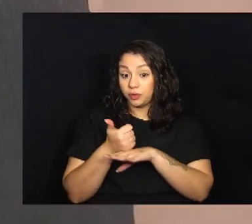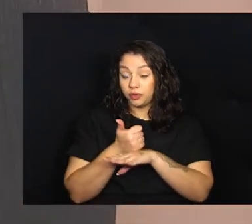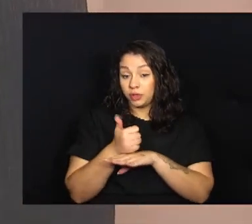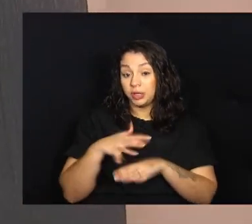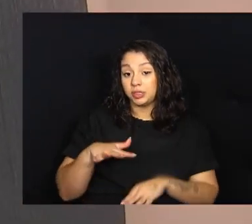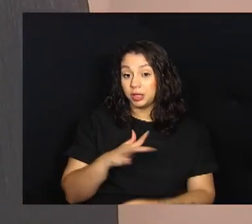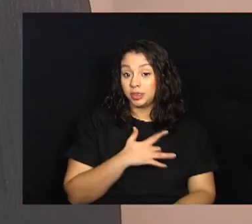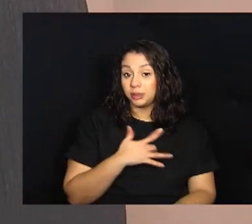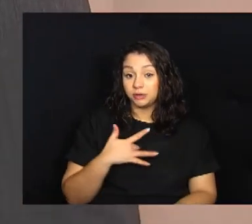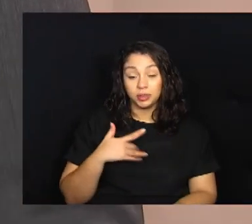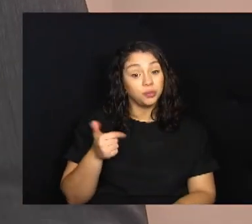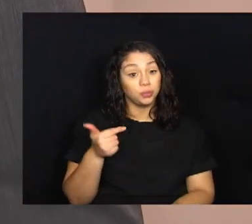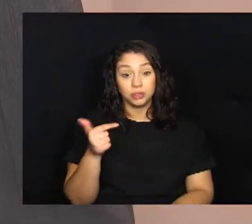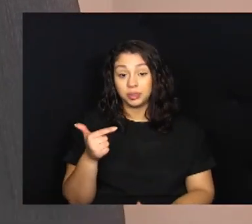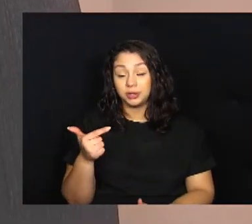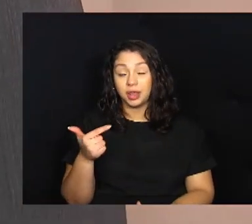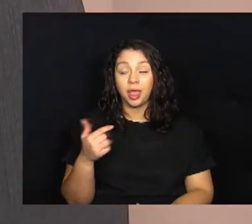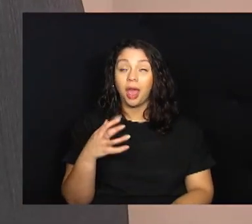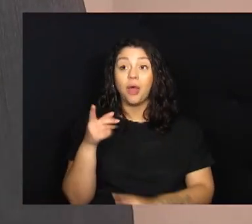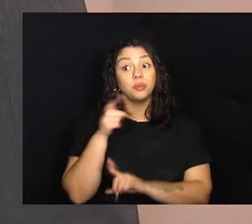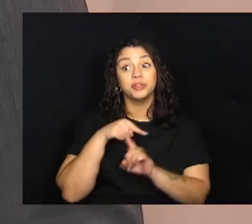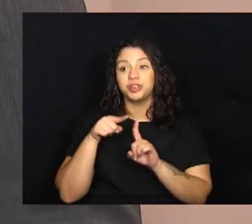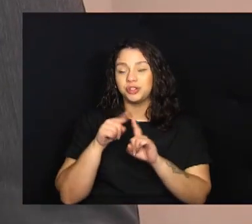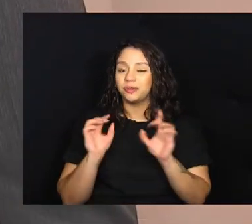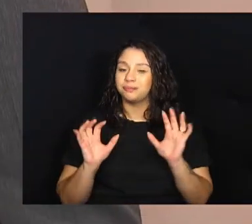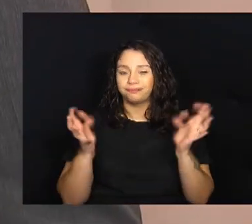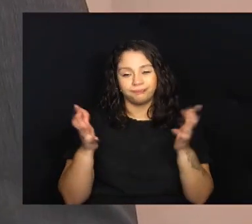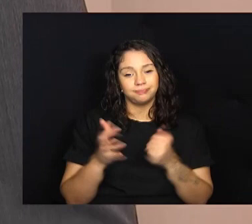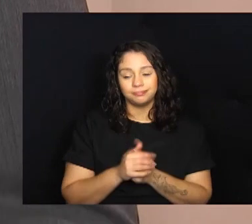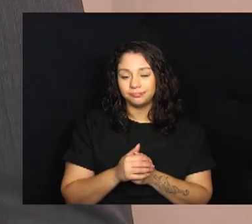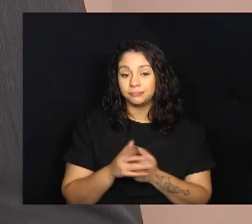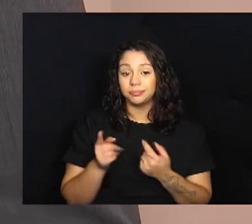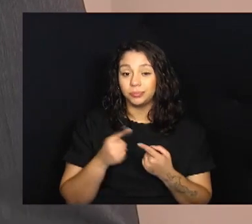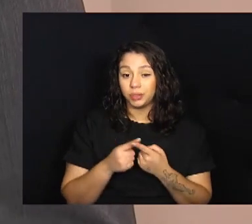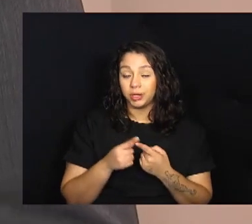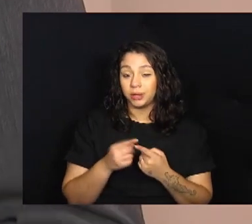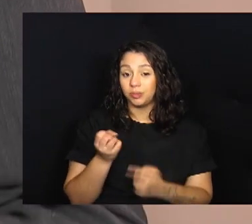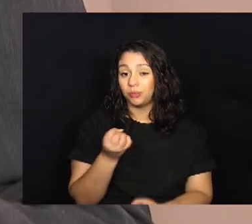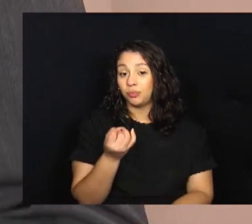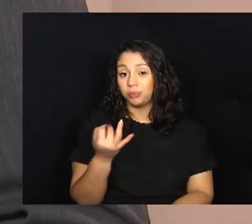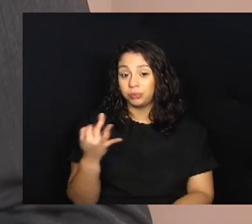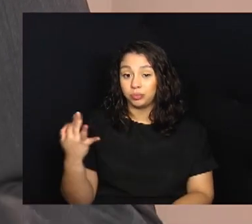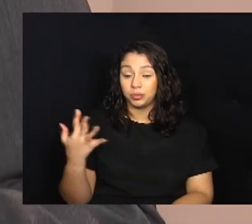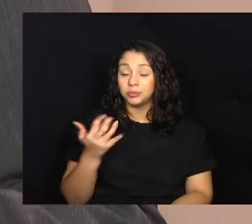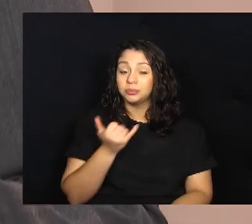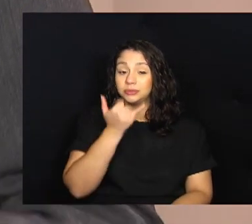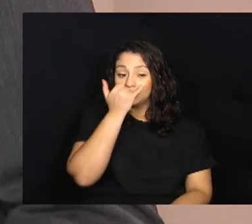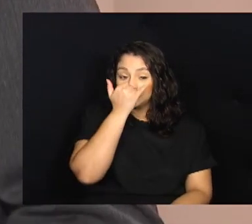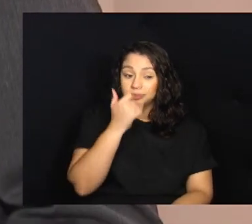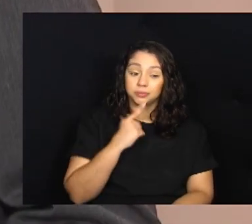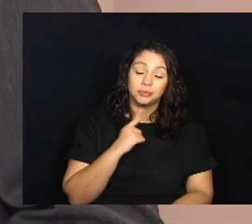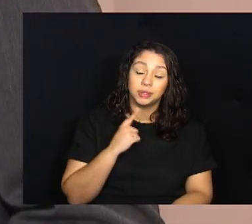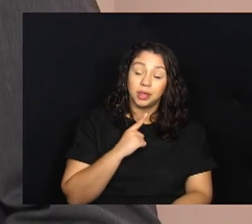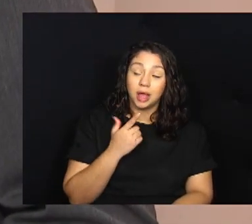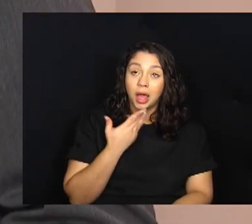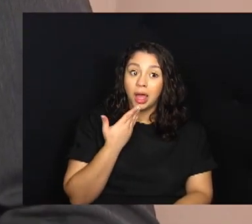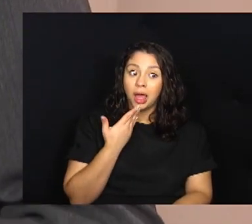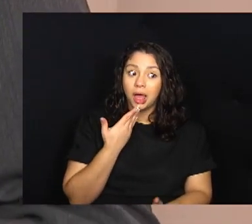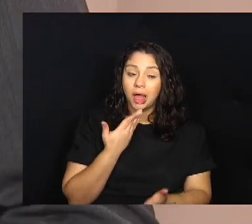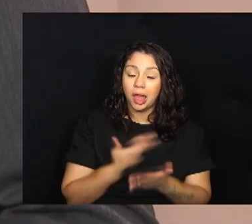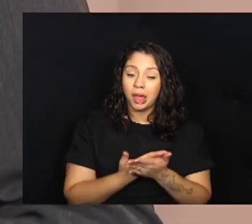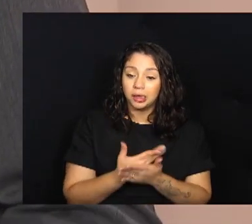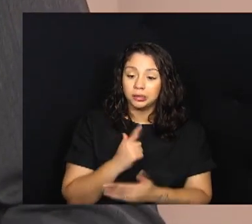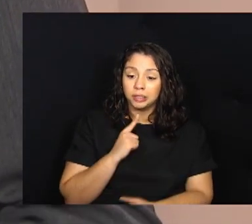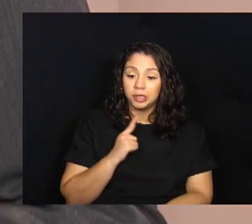nenhum motivo para a comemoração na data de hoje. Primeiro que os números do trânsito, continuam números assustadores.